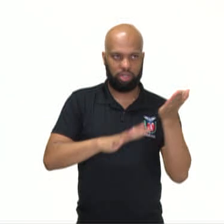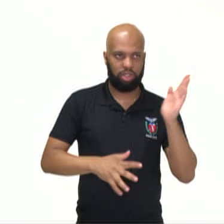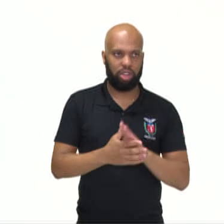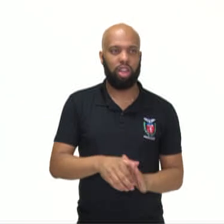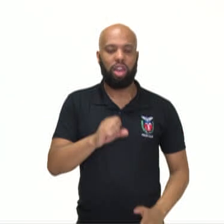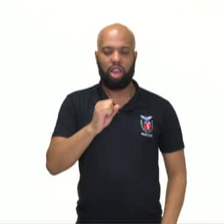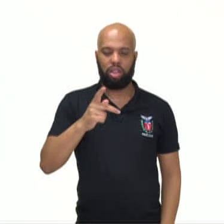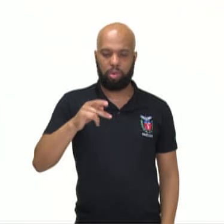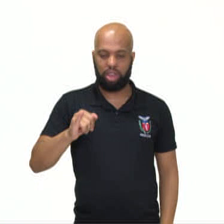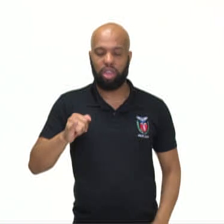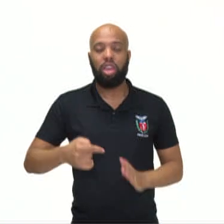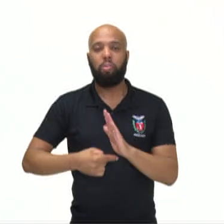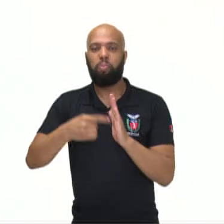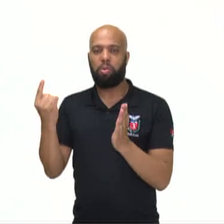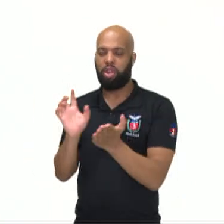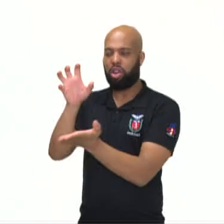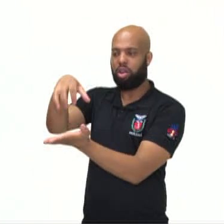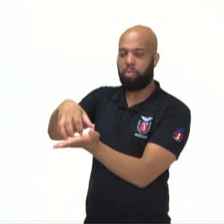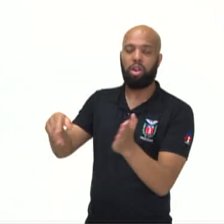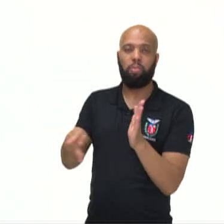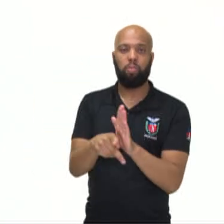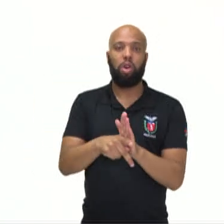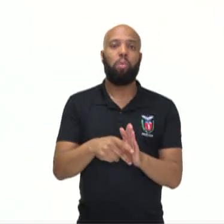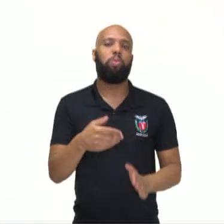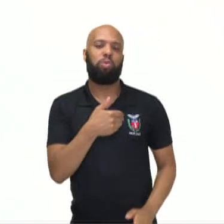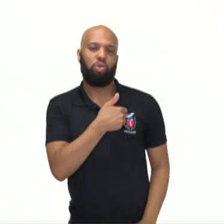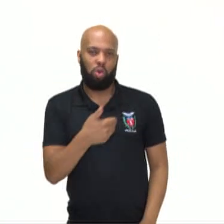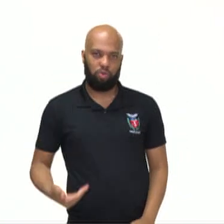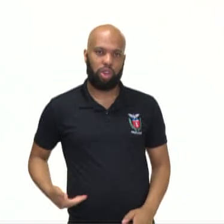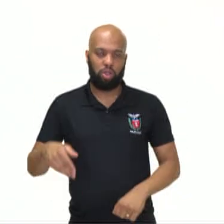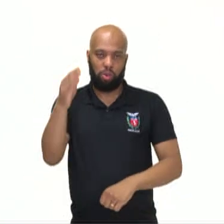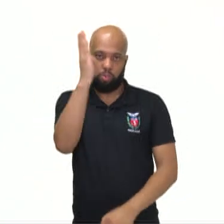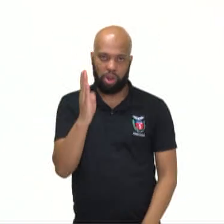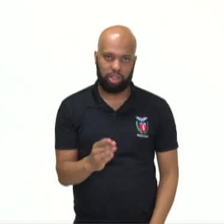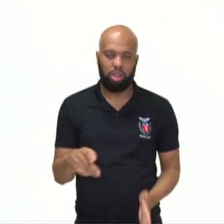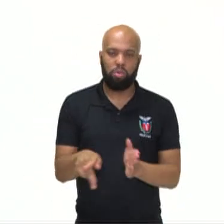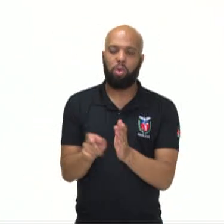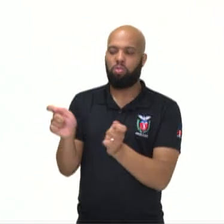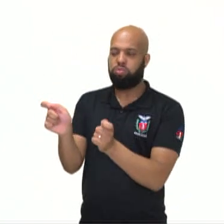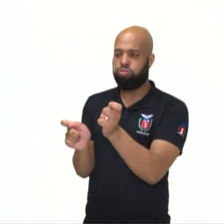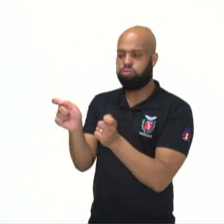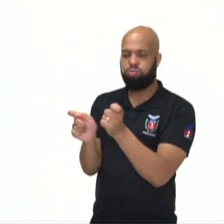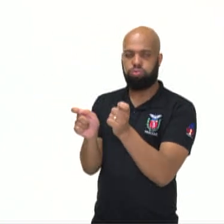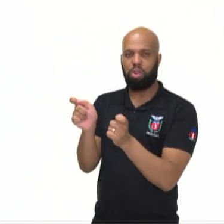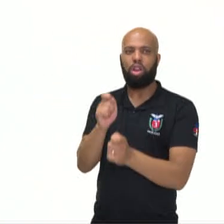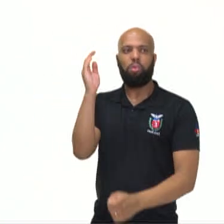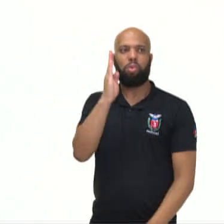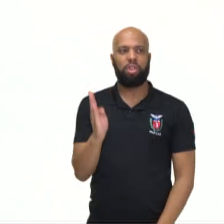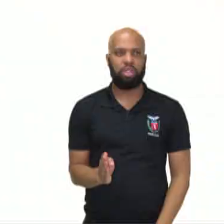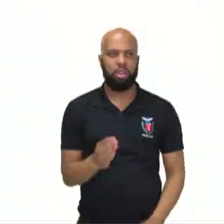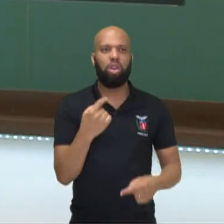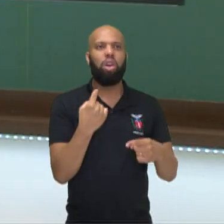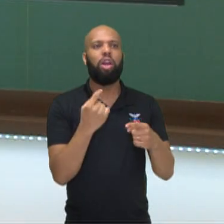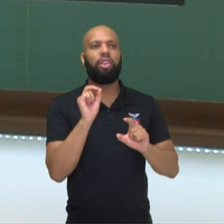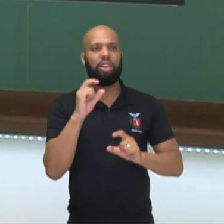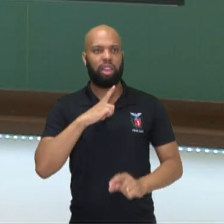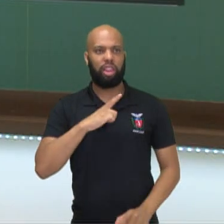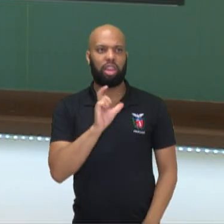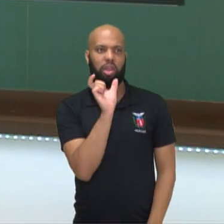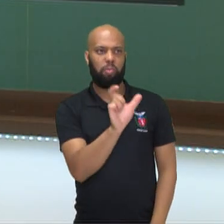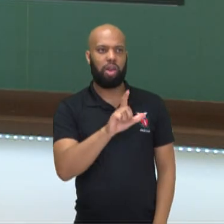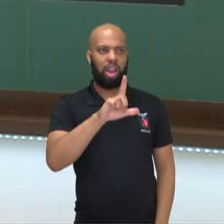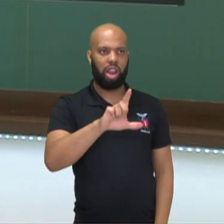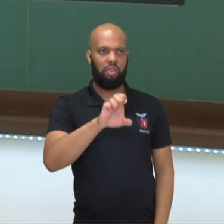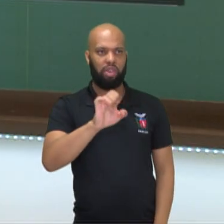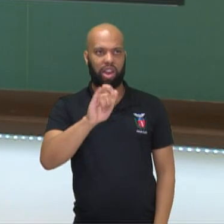foi a primeira agência leiga do Estado brasileiro a gerir povos indígenas. Por que leiga? Desde a época colonial,